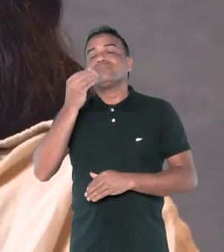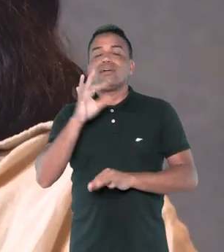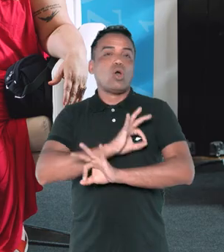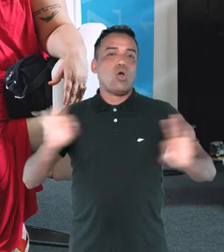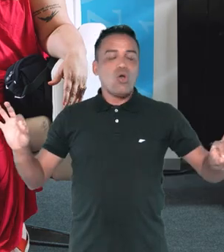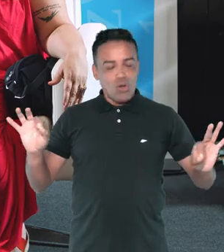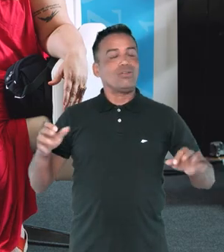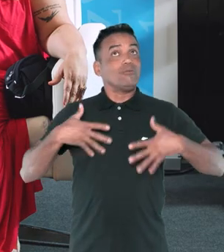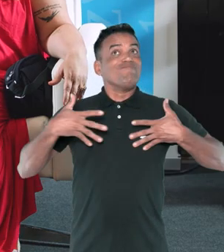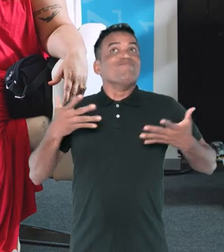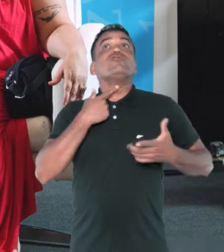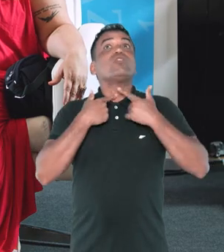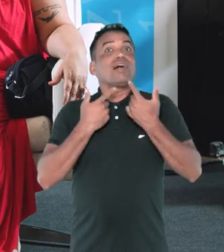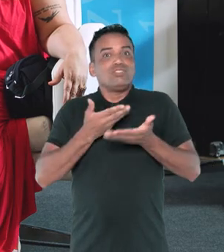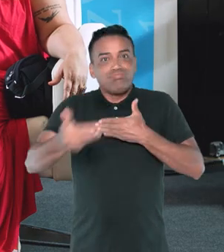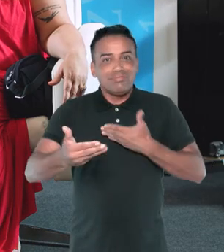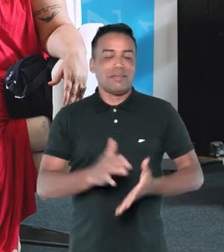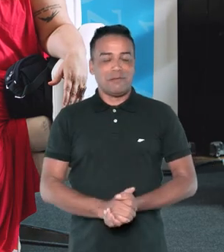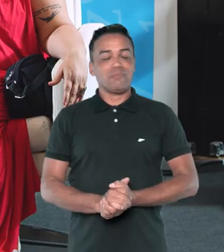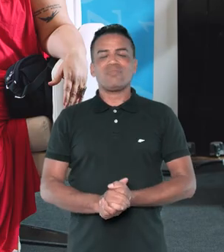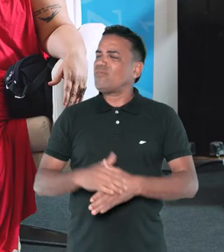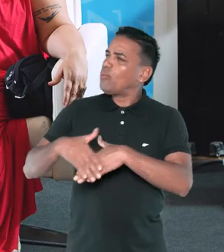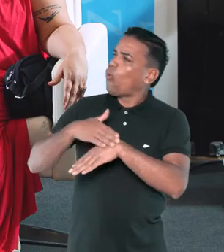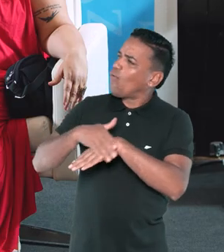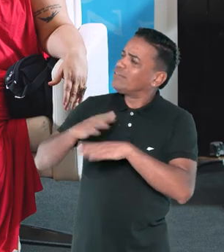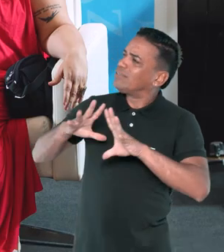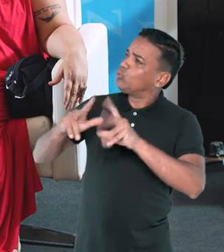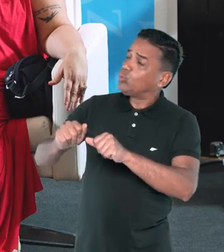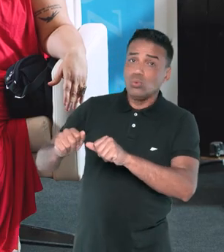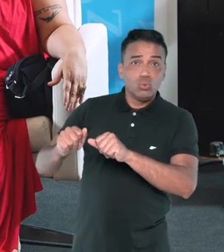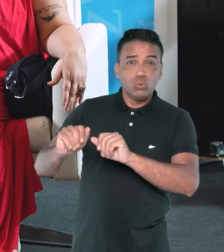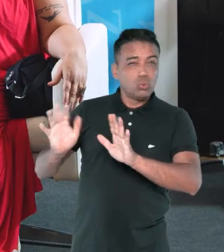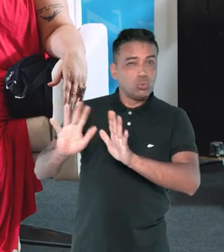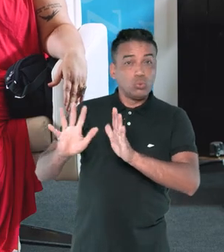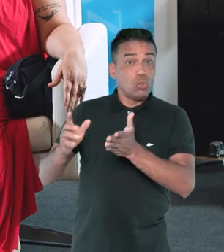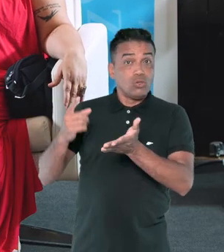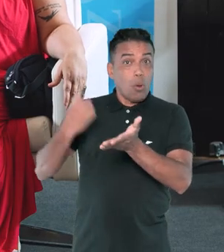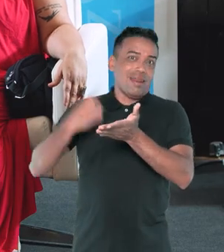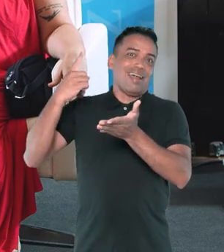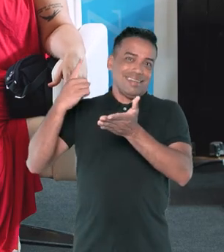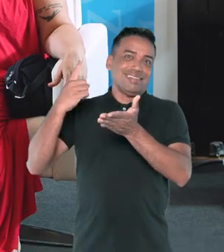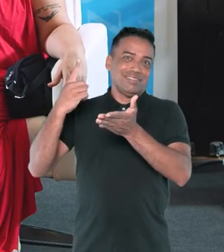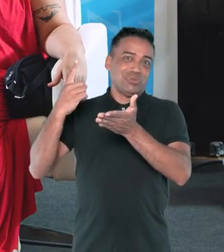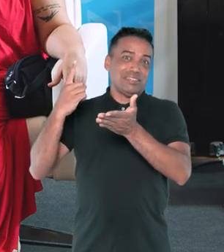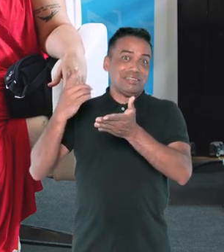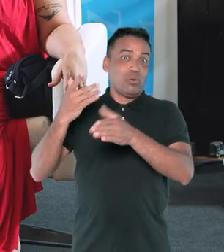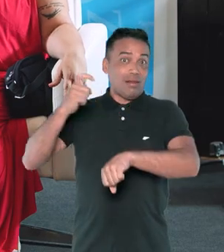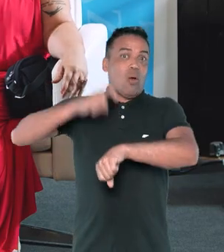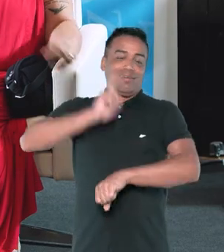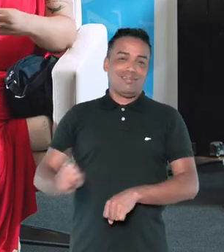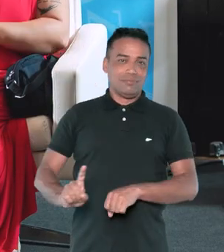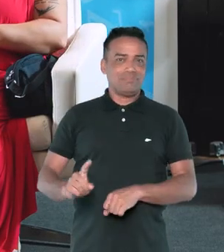depois. Socorro, vamos conversar. Tudo que a gente fez aqui está combinado, não tem improviso, viu, gente? Então, eu queria